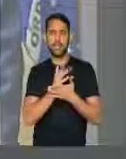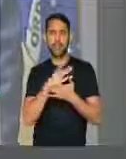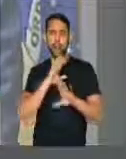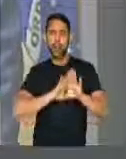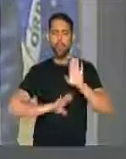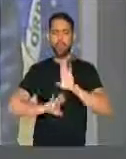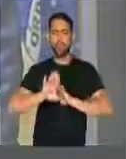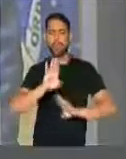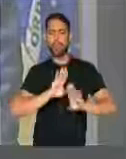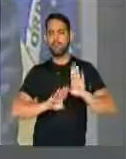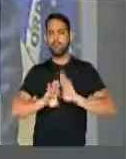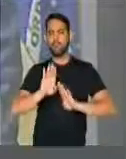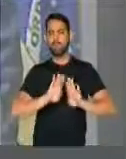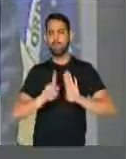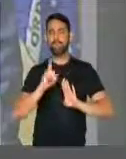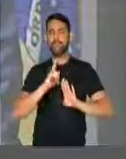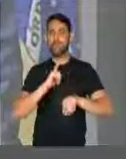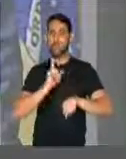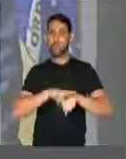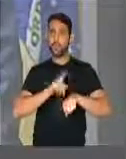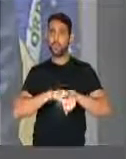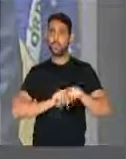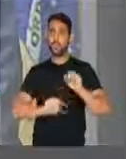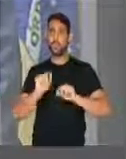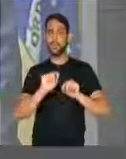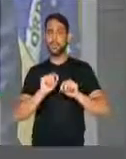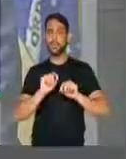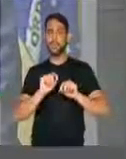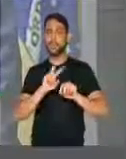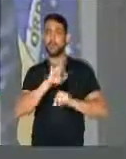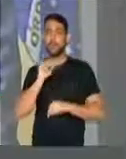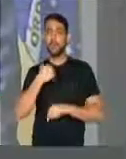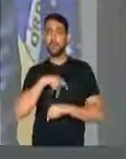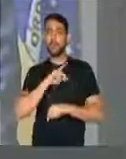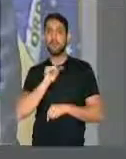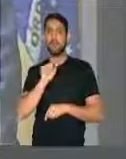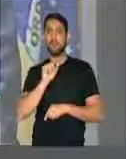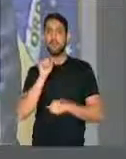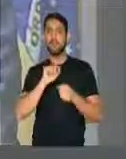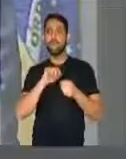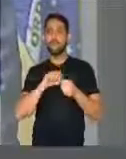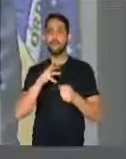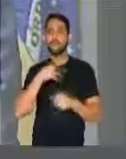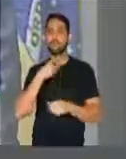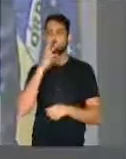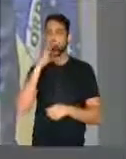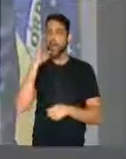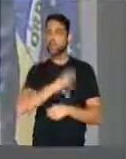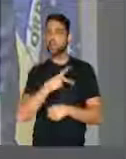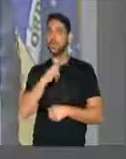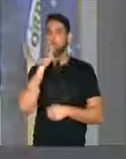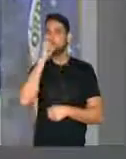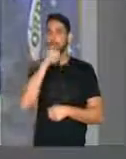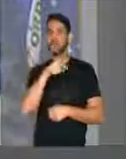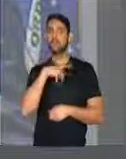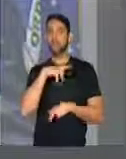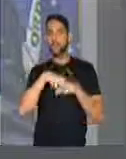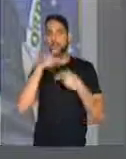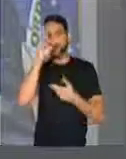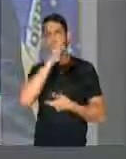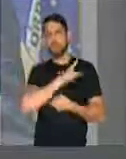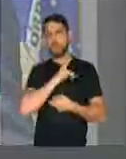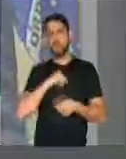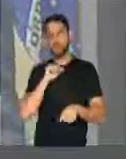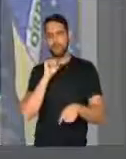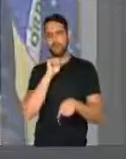mínimo de cuidado no momento em que vai fazer acusações. Senhor